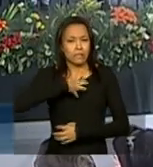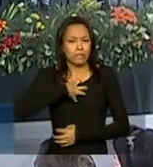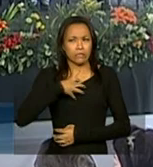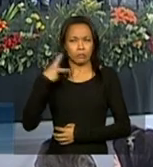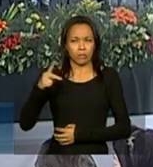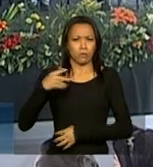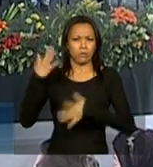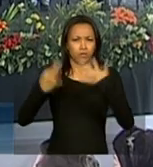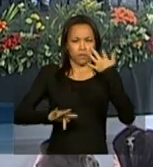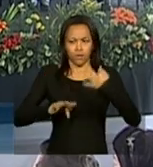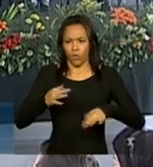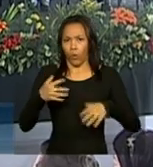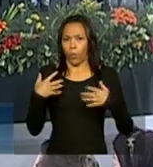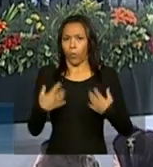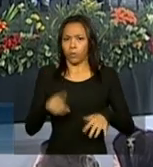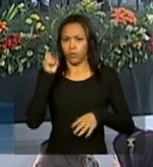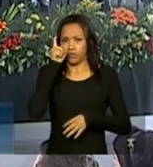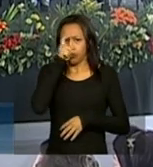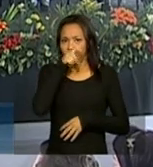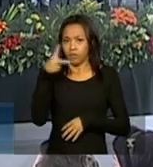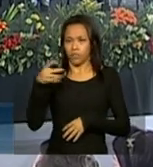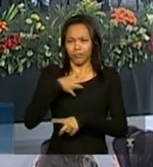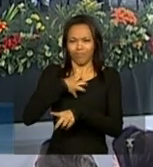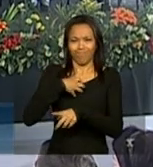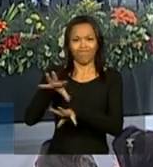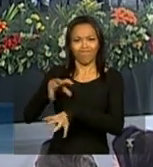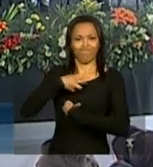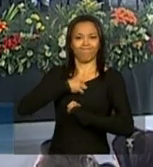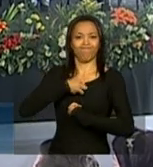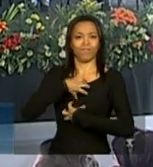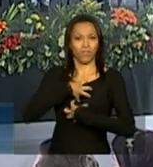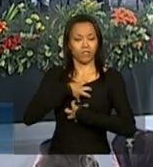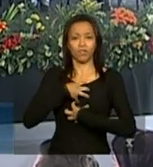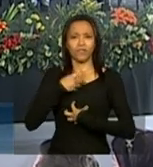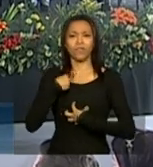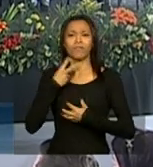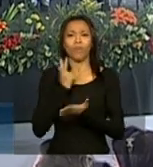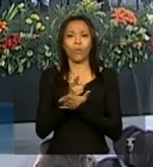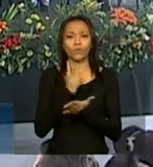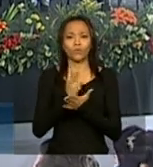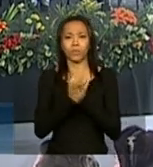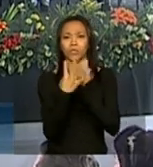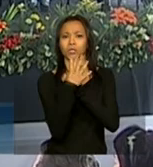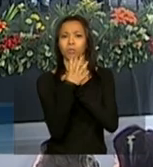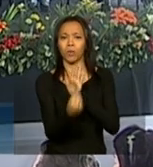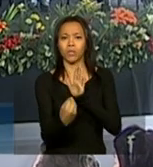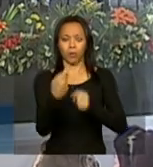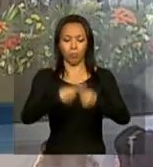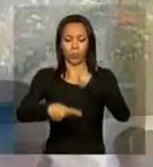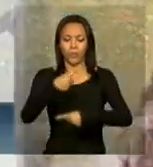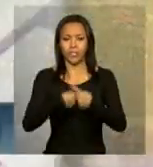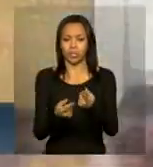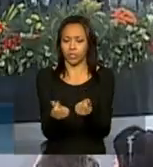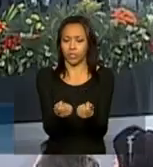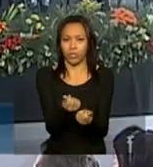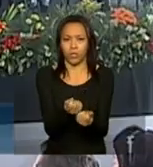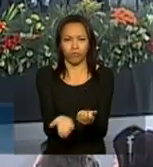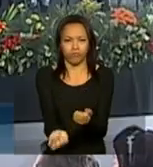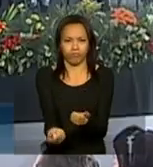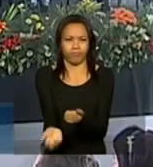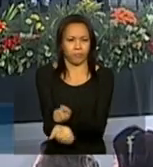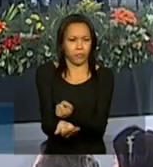sofrimento. E não é possível mais viver nesse modelo político que está aí, da barganha, do é dando que se